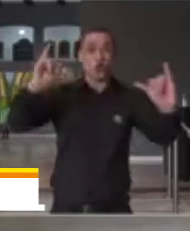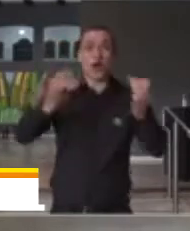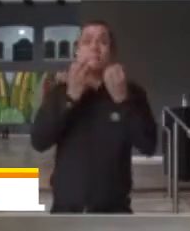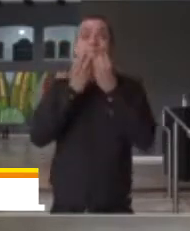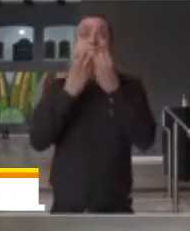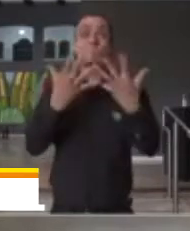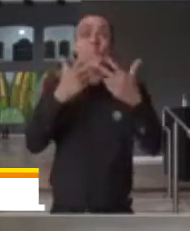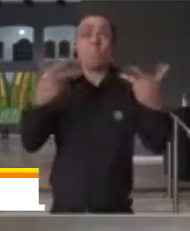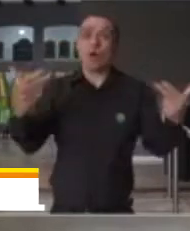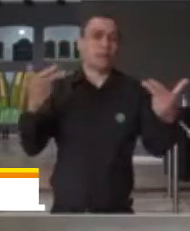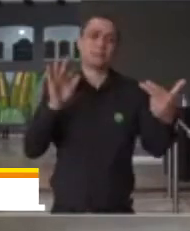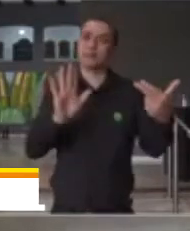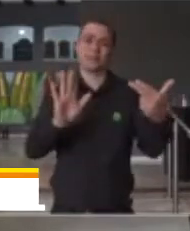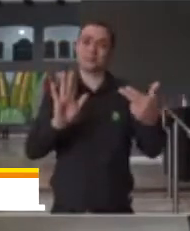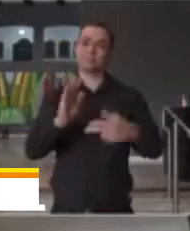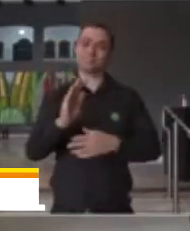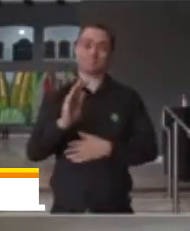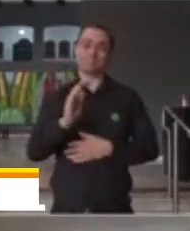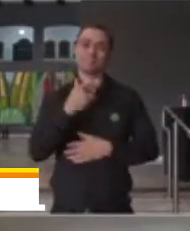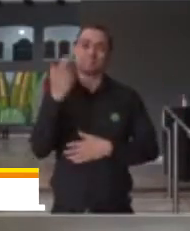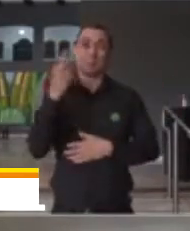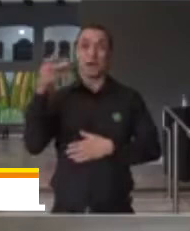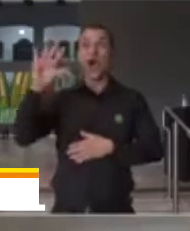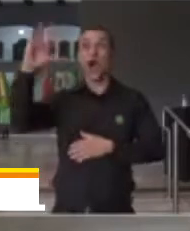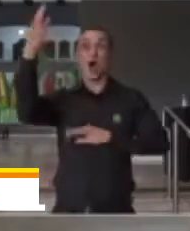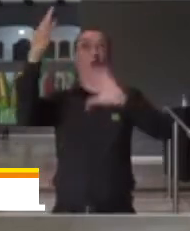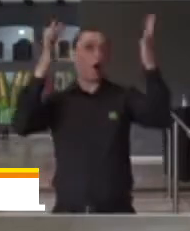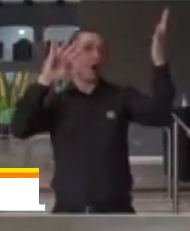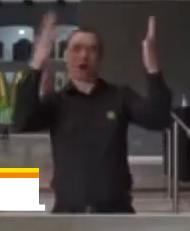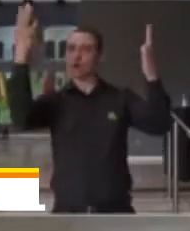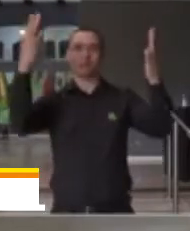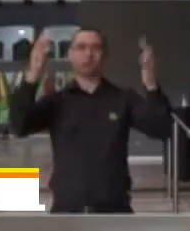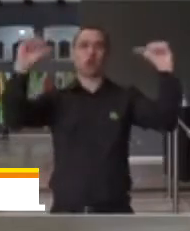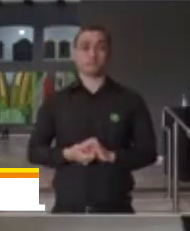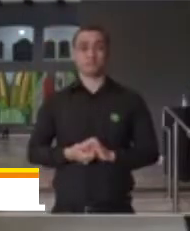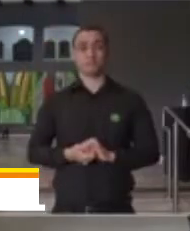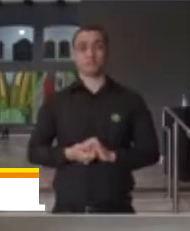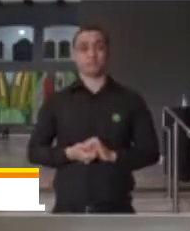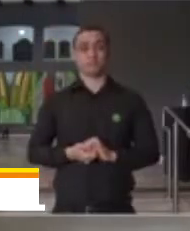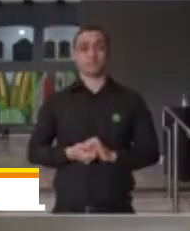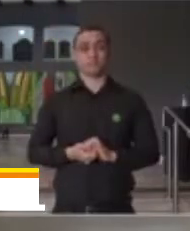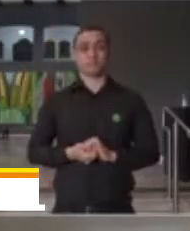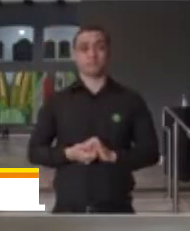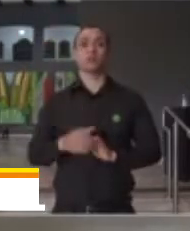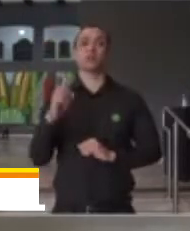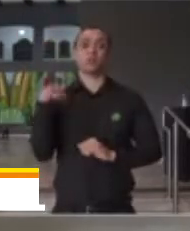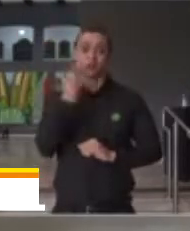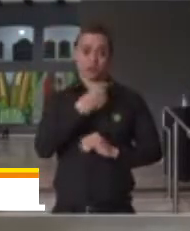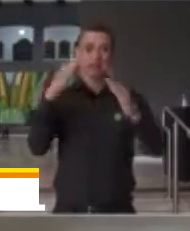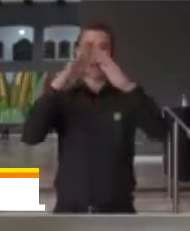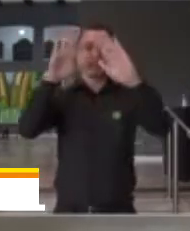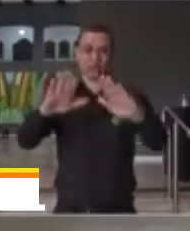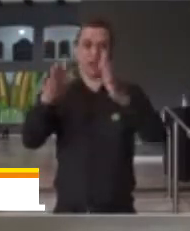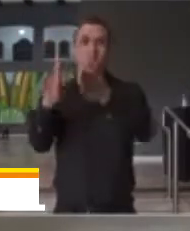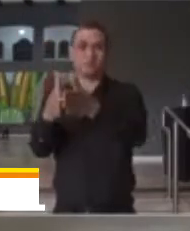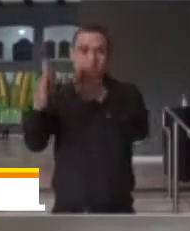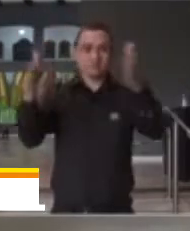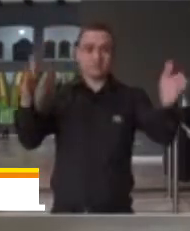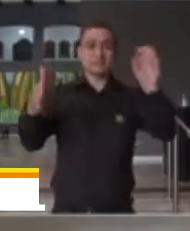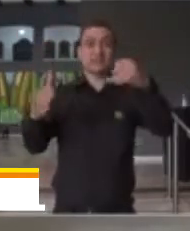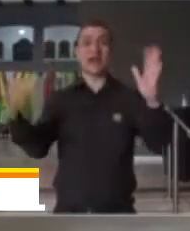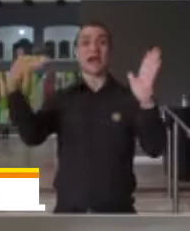daquela que vou dar agora mas o cenário é desolador teremos que prorrogar a quarentena